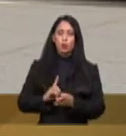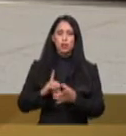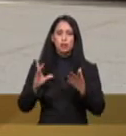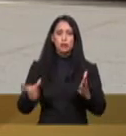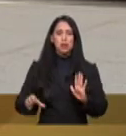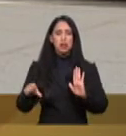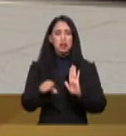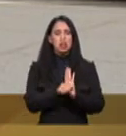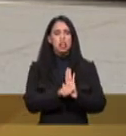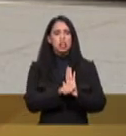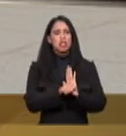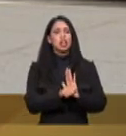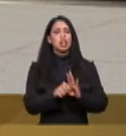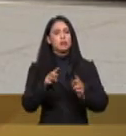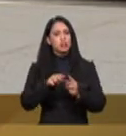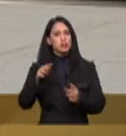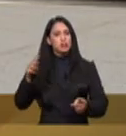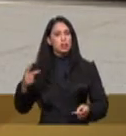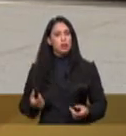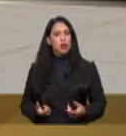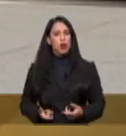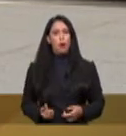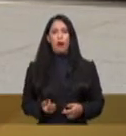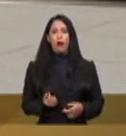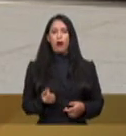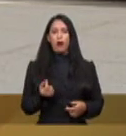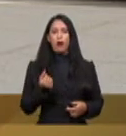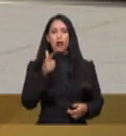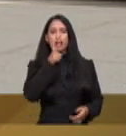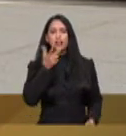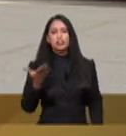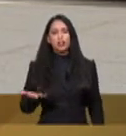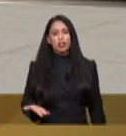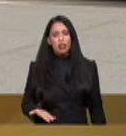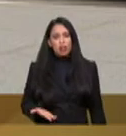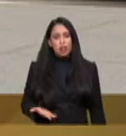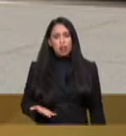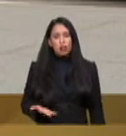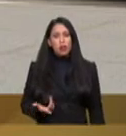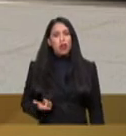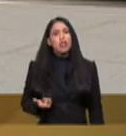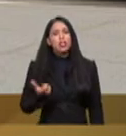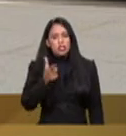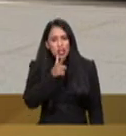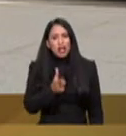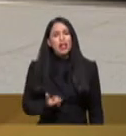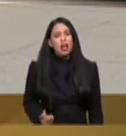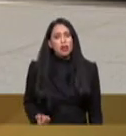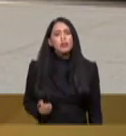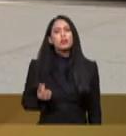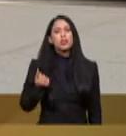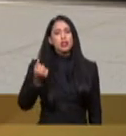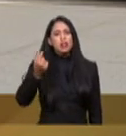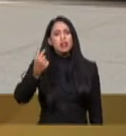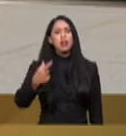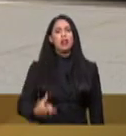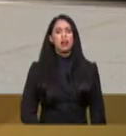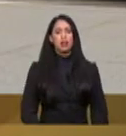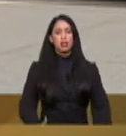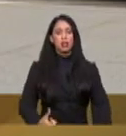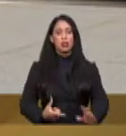seus crimes virtuais rentável meio de vida, ganhando dinheiro com isso,